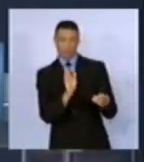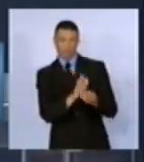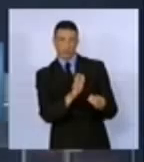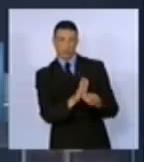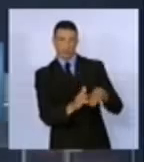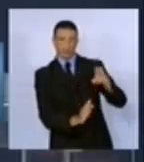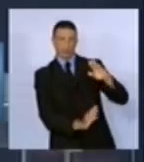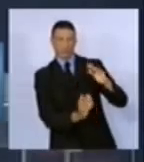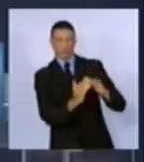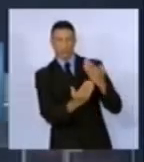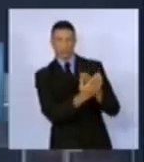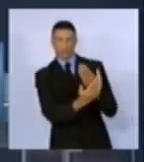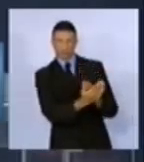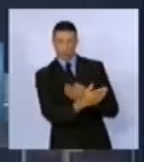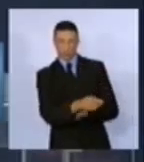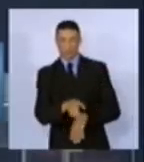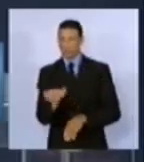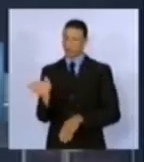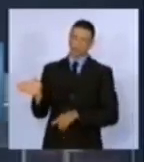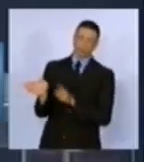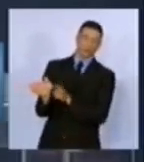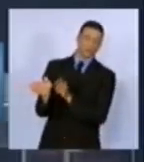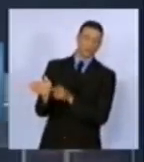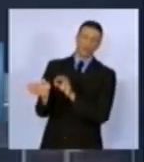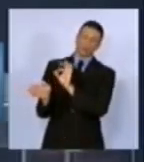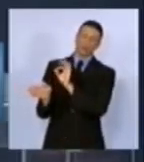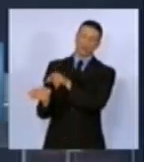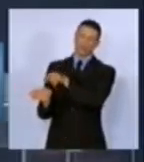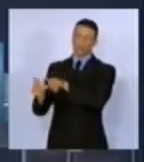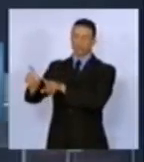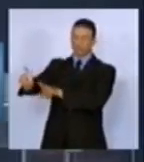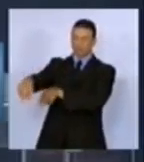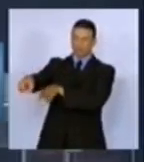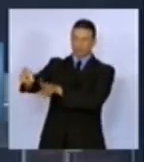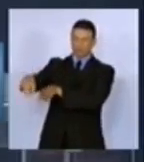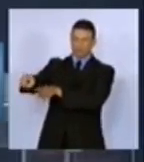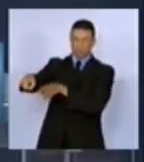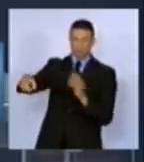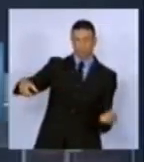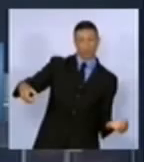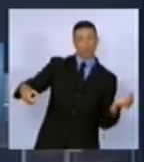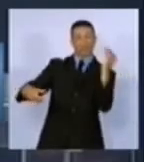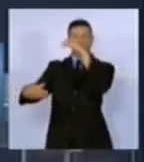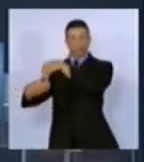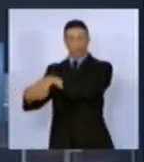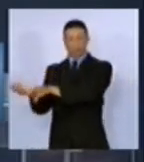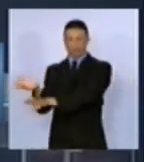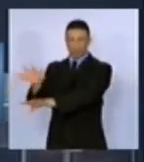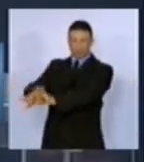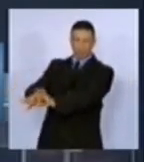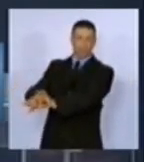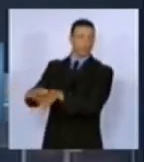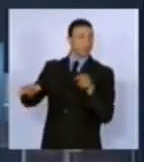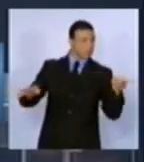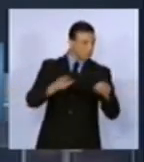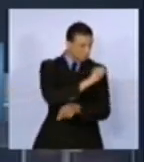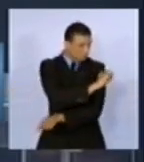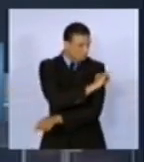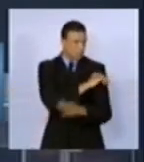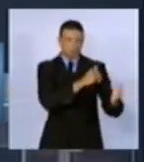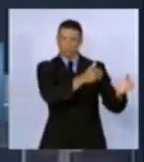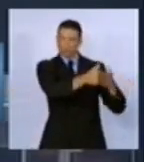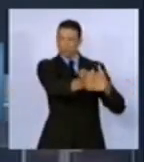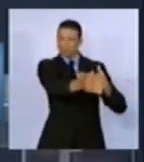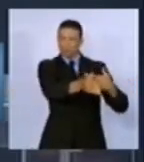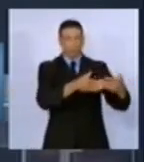setor de canna de Açúcar do outro é um um setor agrícola que inclui esses trabalhad no mercado de trabalho e como a gente vai